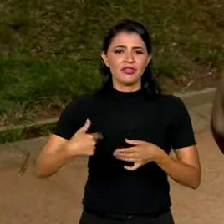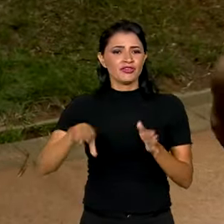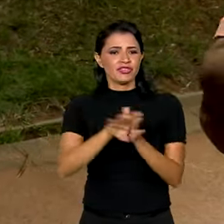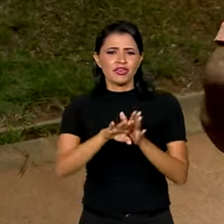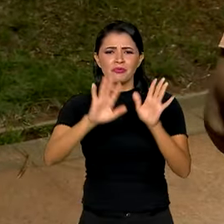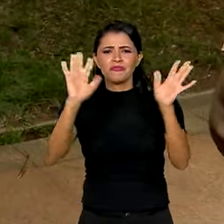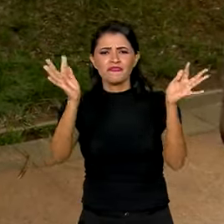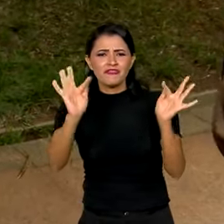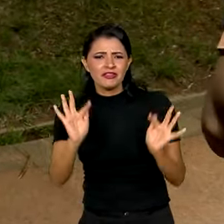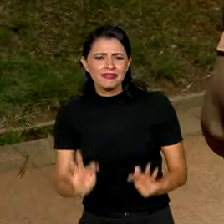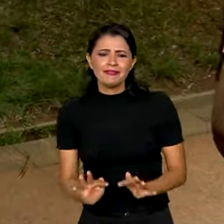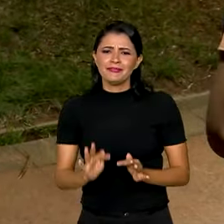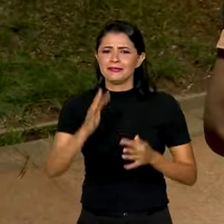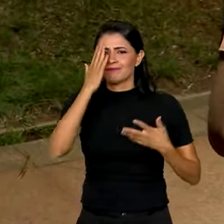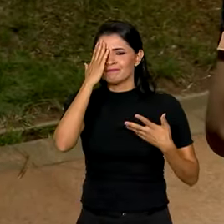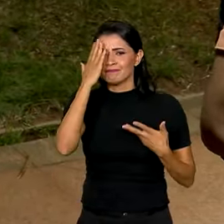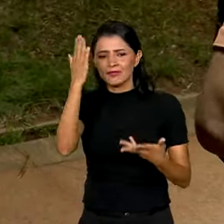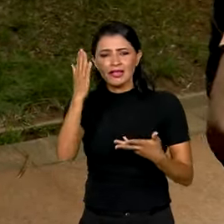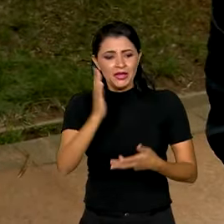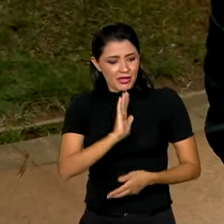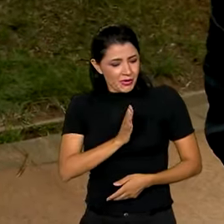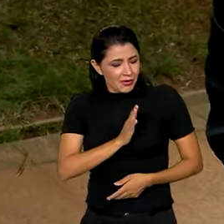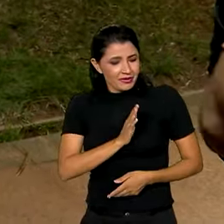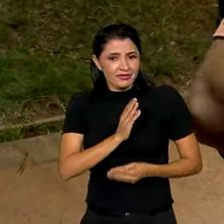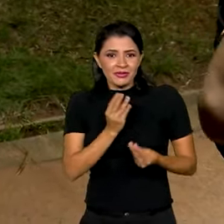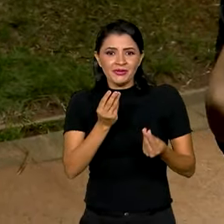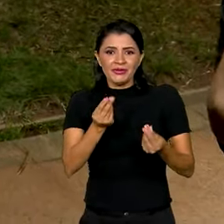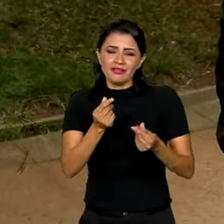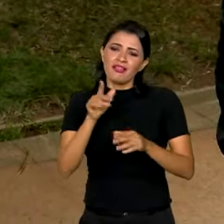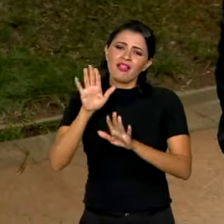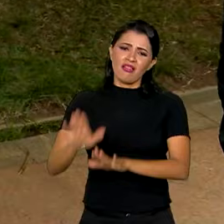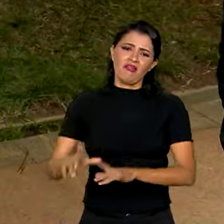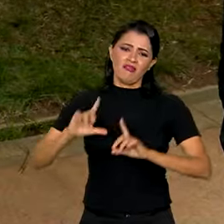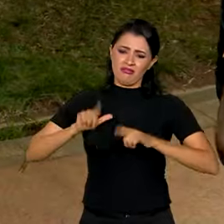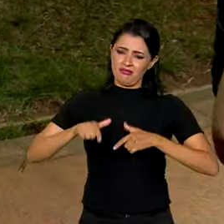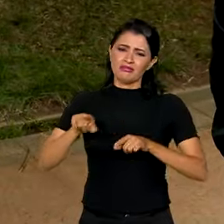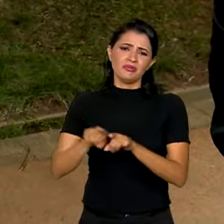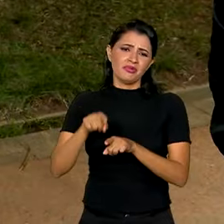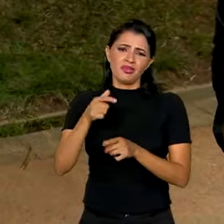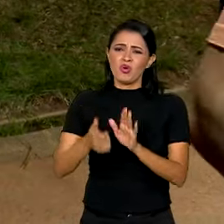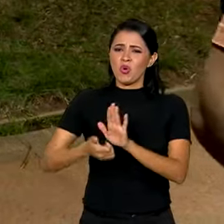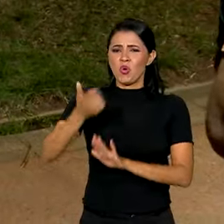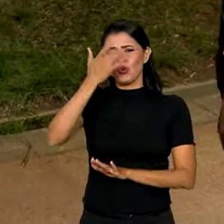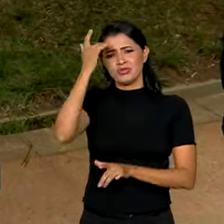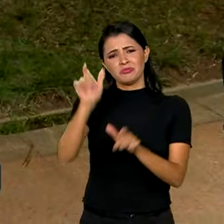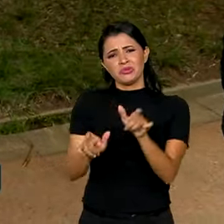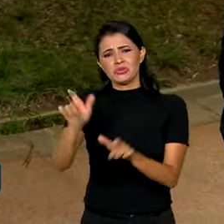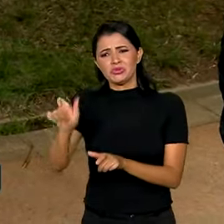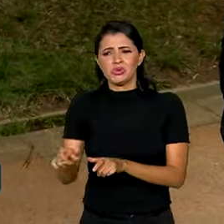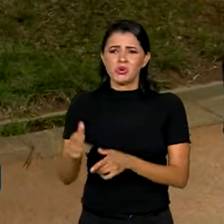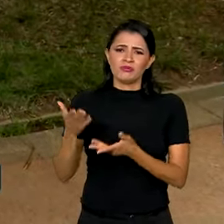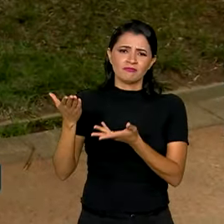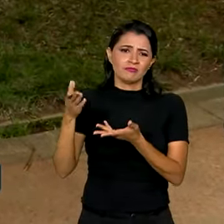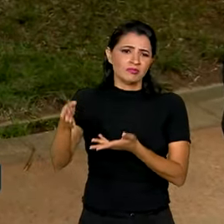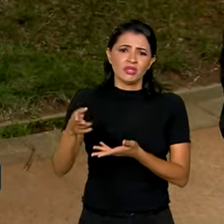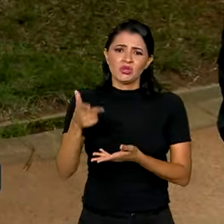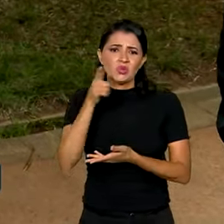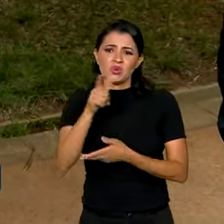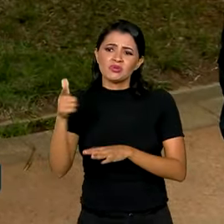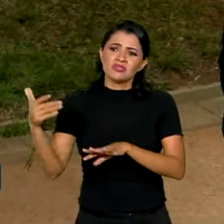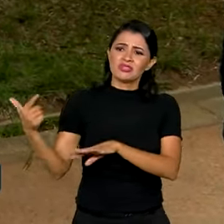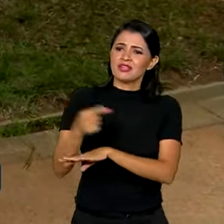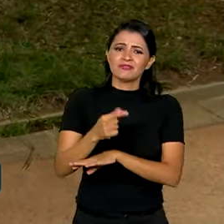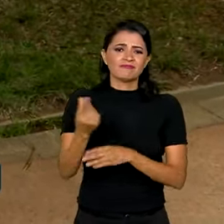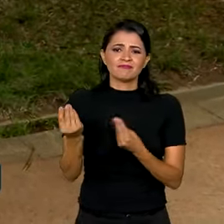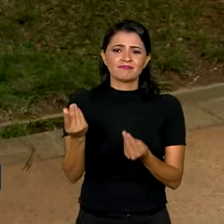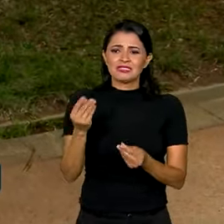felizes, agradecidos, mas com o coração também que fica em Israel, com as milhares de outras pessoas que não conseguem sair